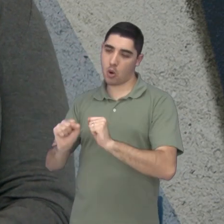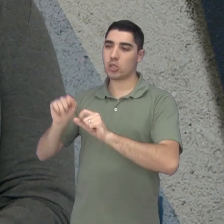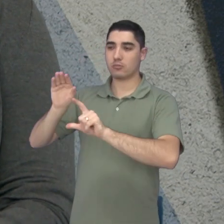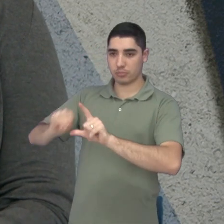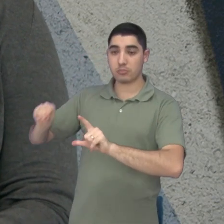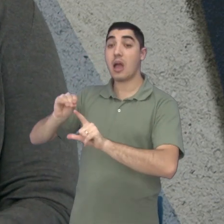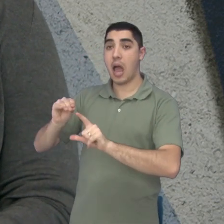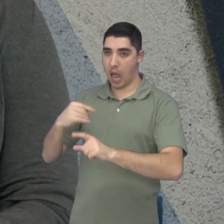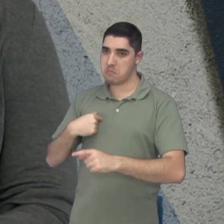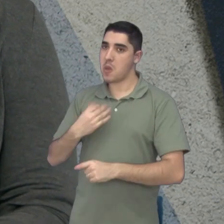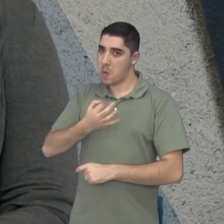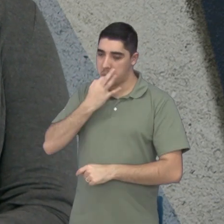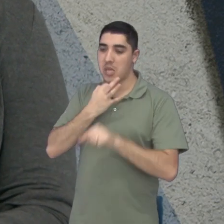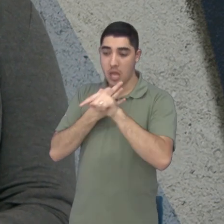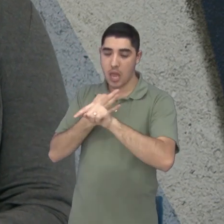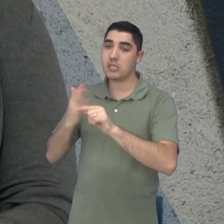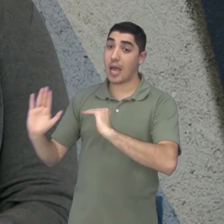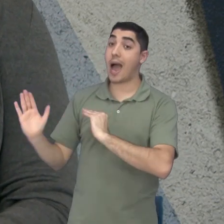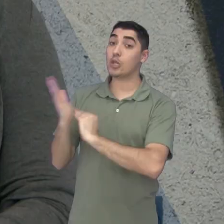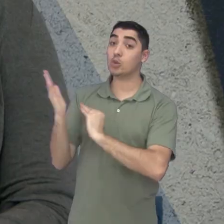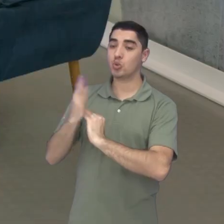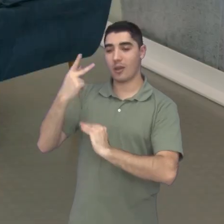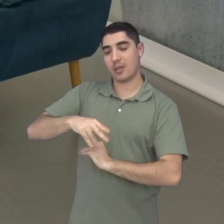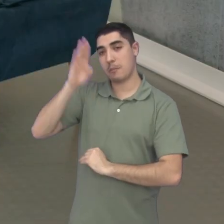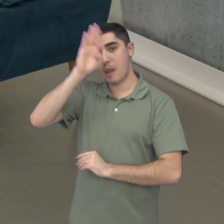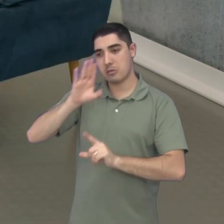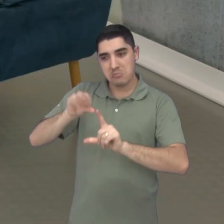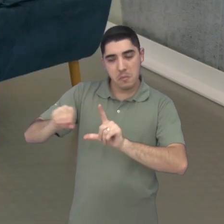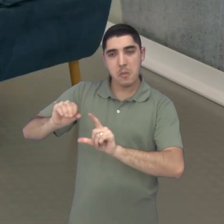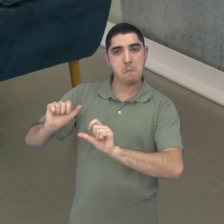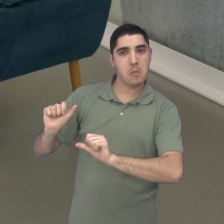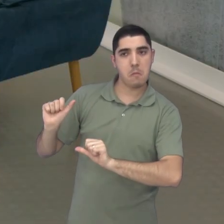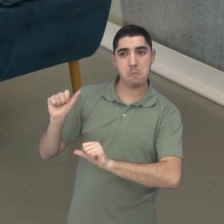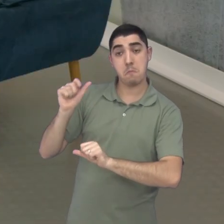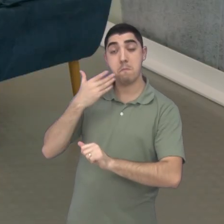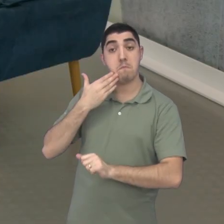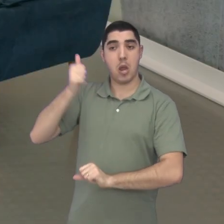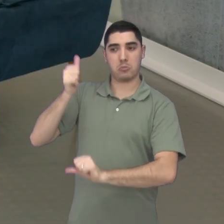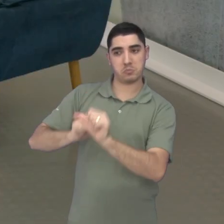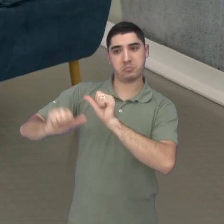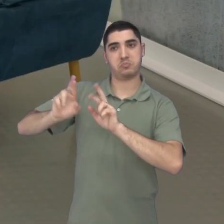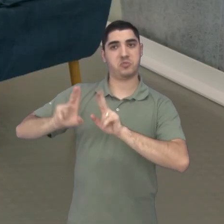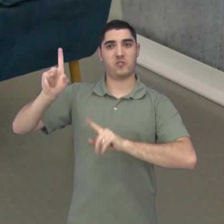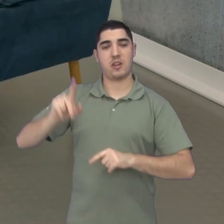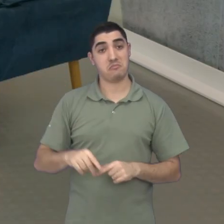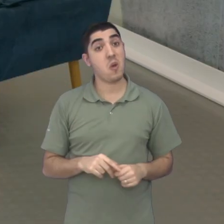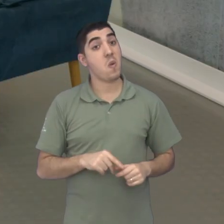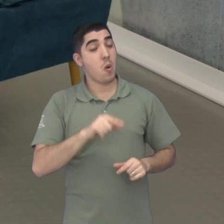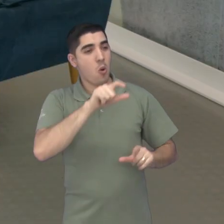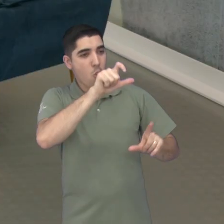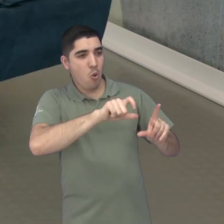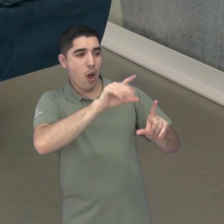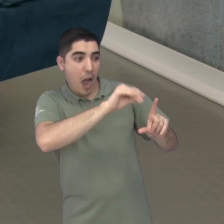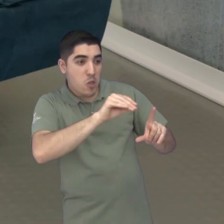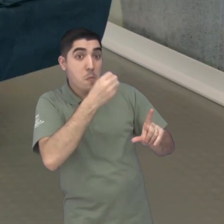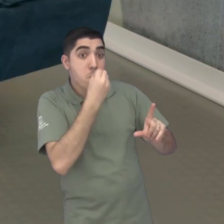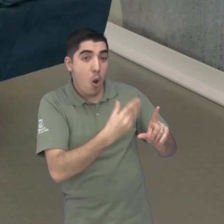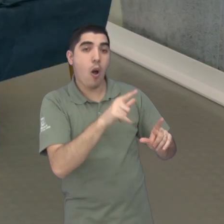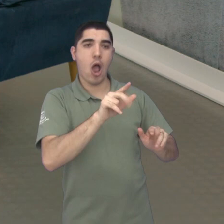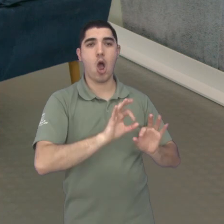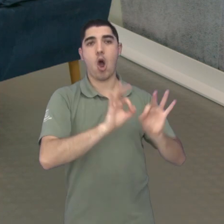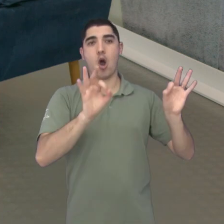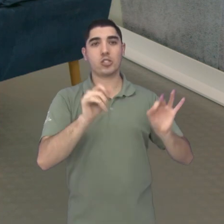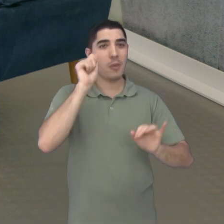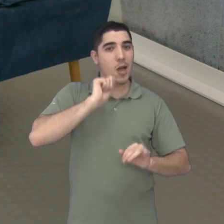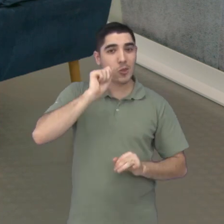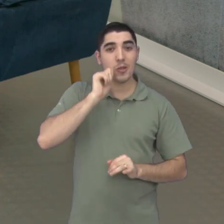acresce muito na nossa dublagem brasileira. Um bom ator é um ótimo dublador. Com certeza. Agora, um dublador tem que ser